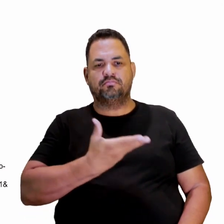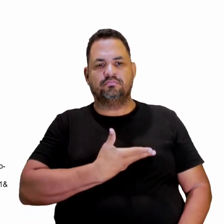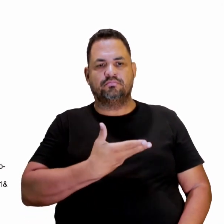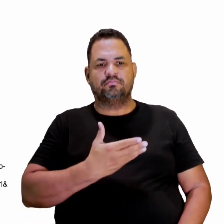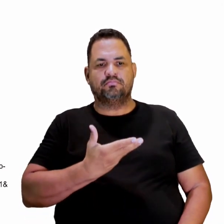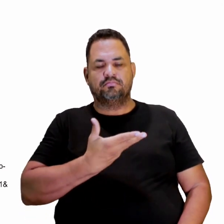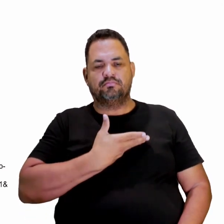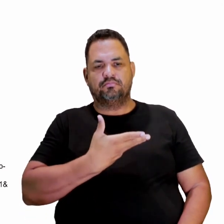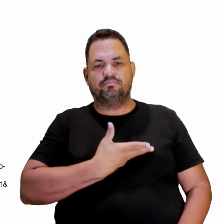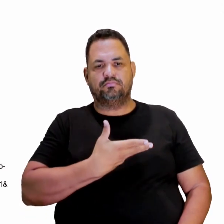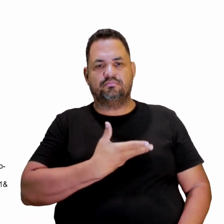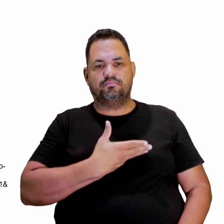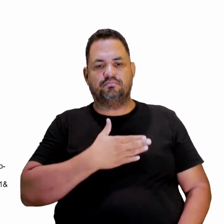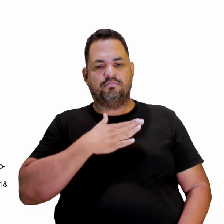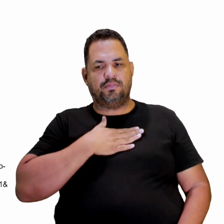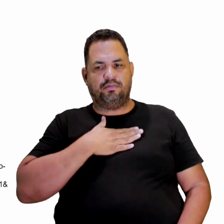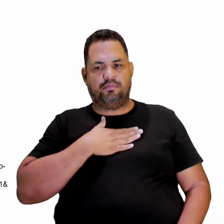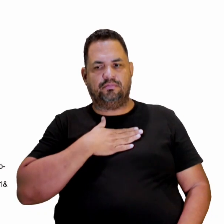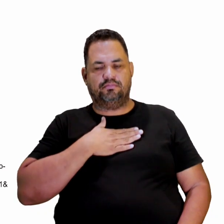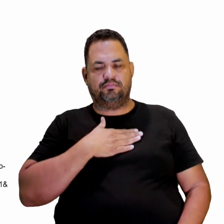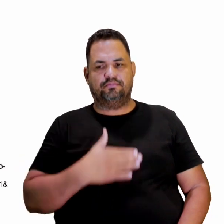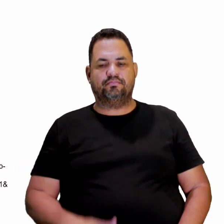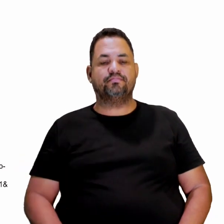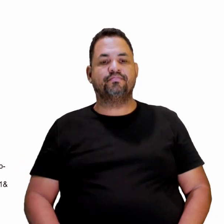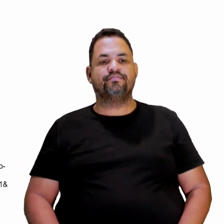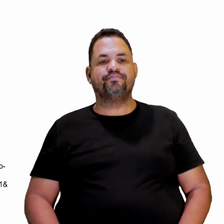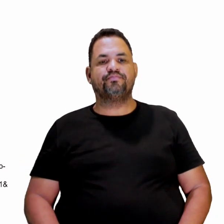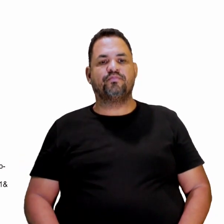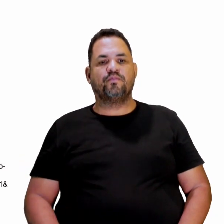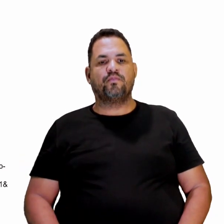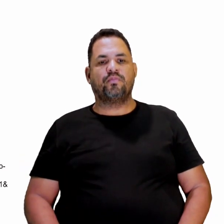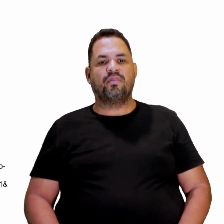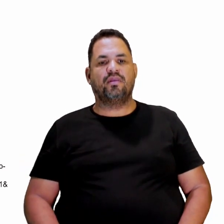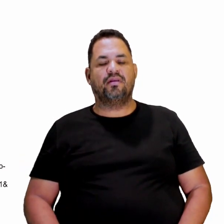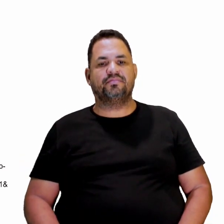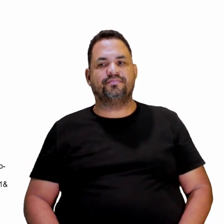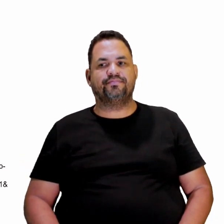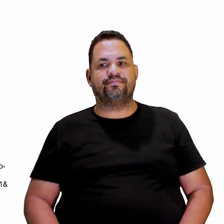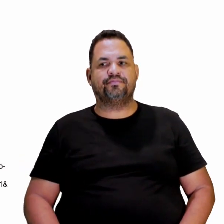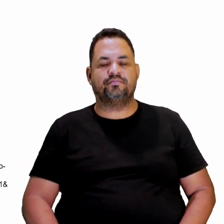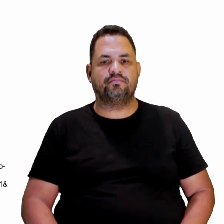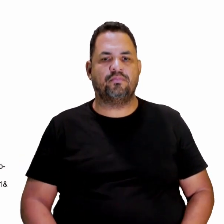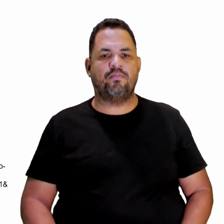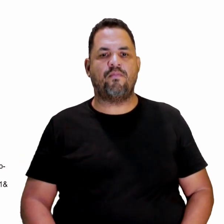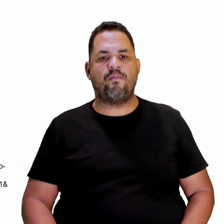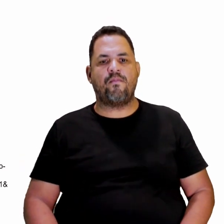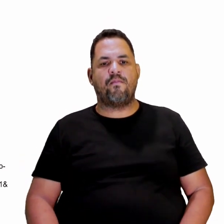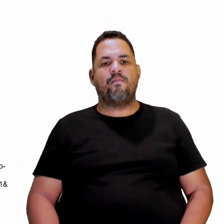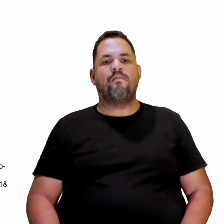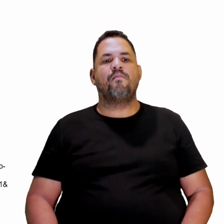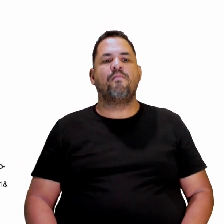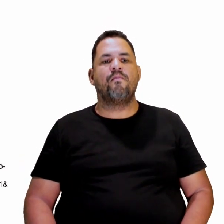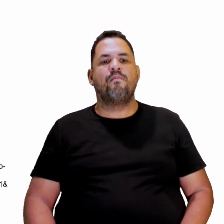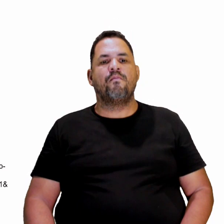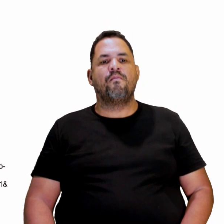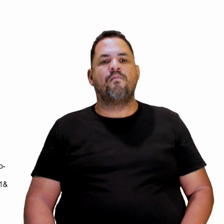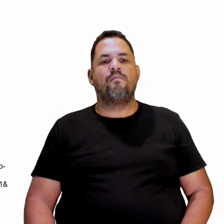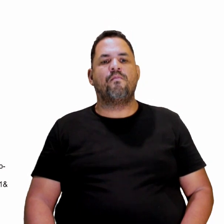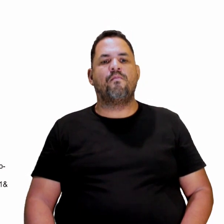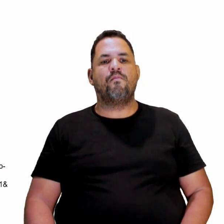continuará a ser meu amigo. So many questions I want to make, ou